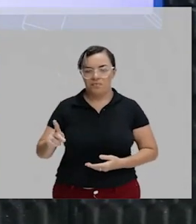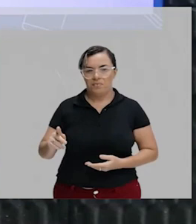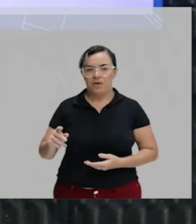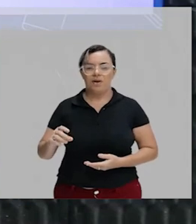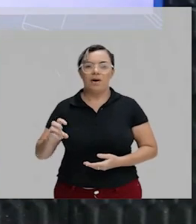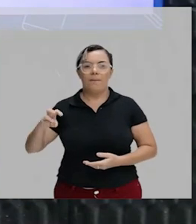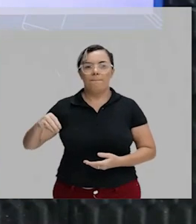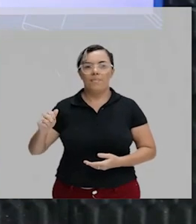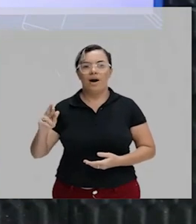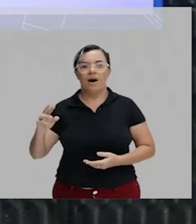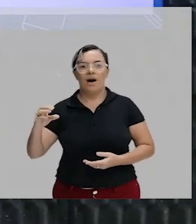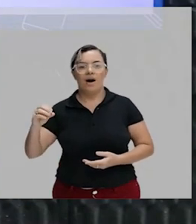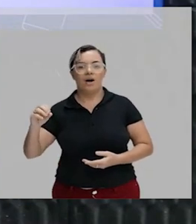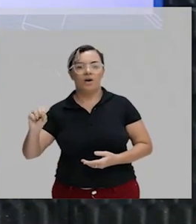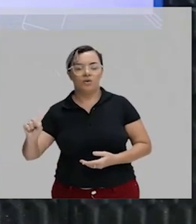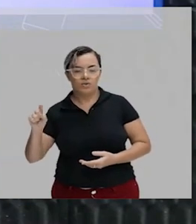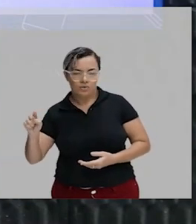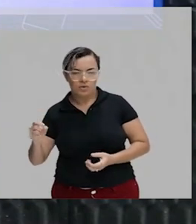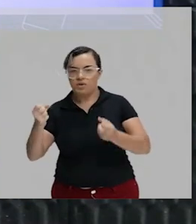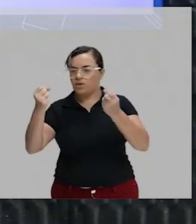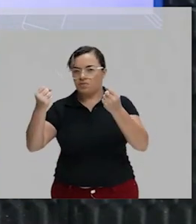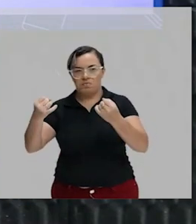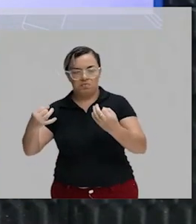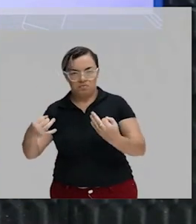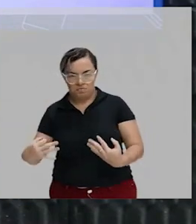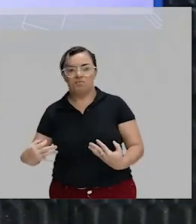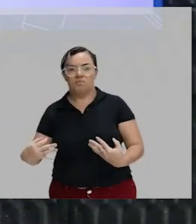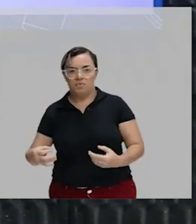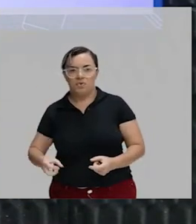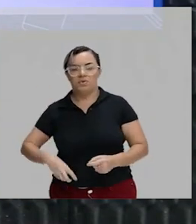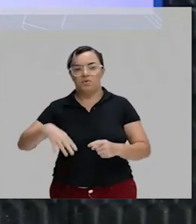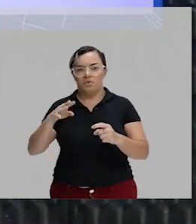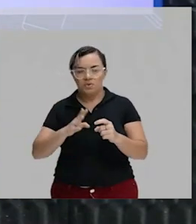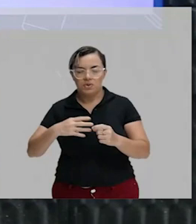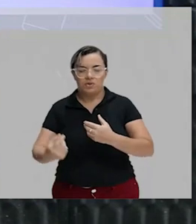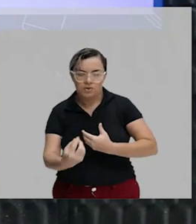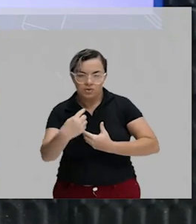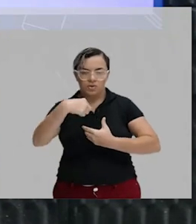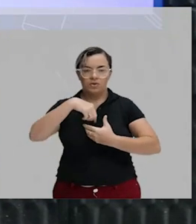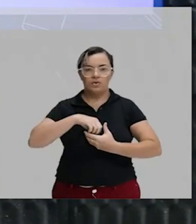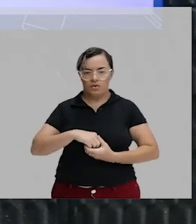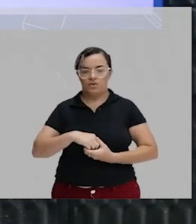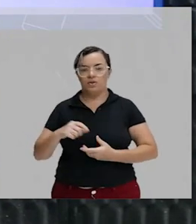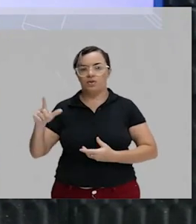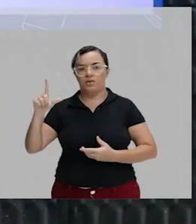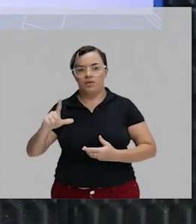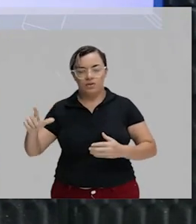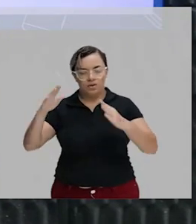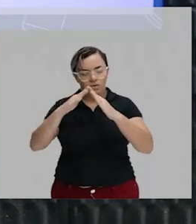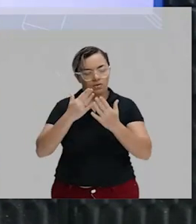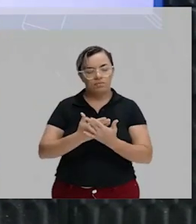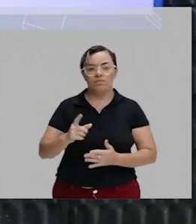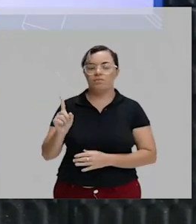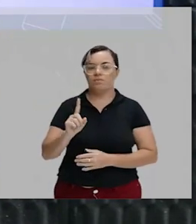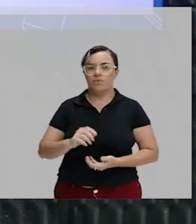agora então ele tem muita coisa para falar do simbolismo do misticismo e do subjetivo nessa escola literária tá não